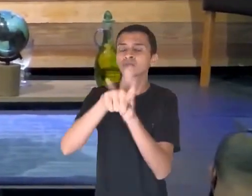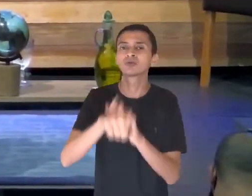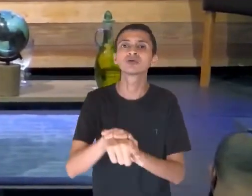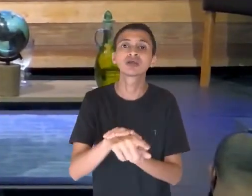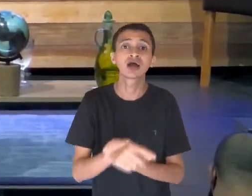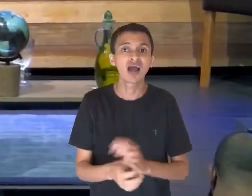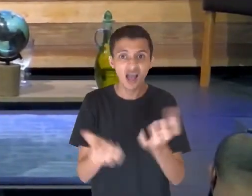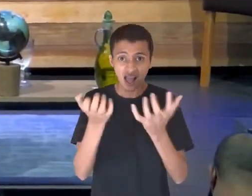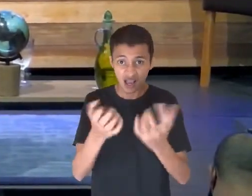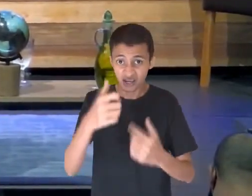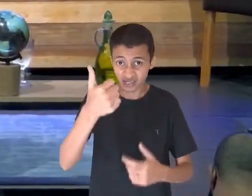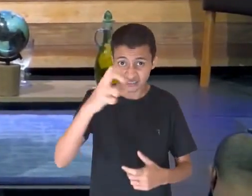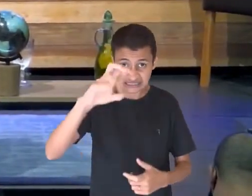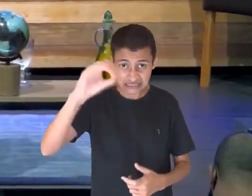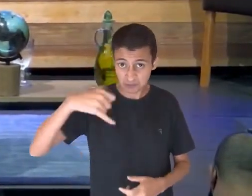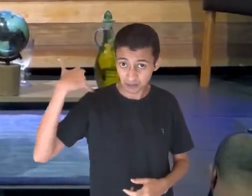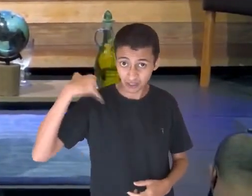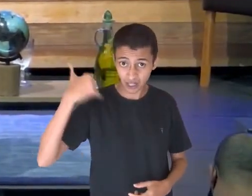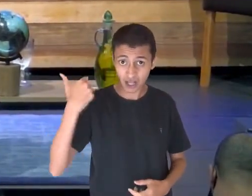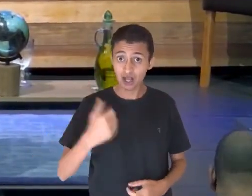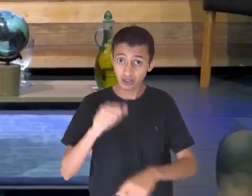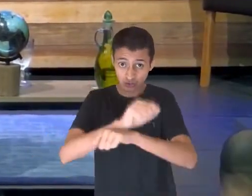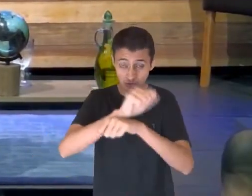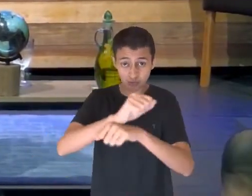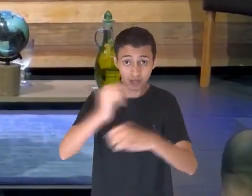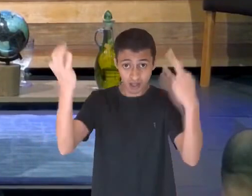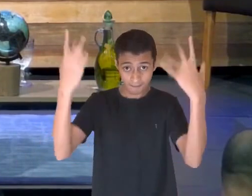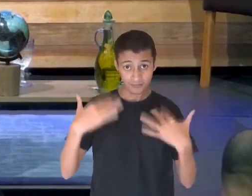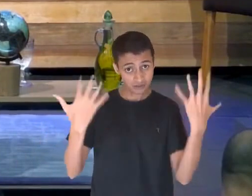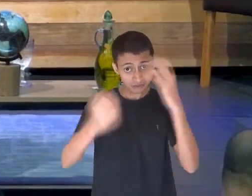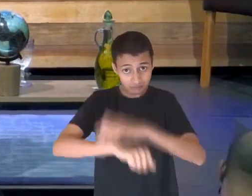fazer 150 para ir buscar o que é teu?